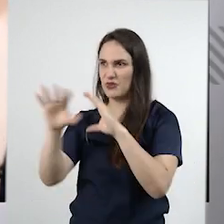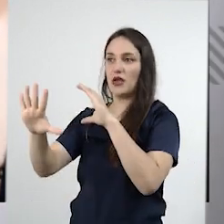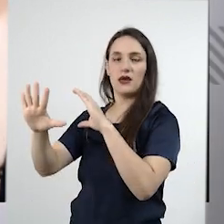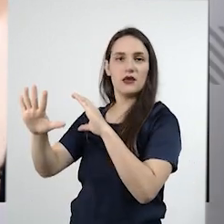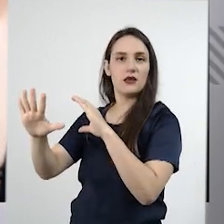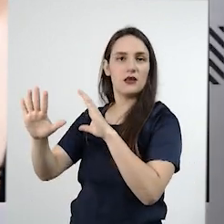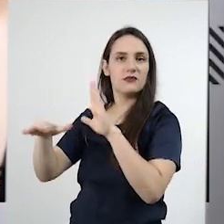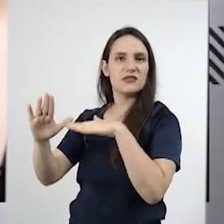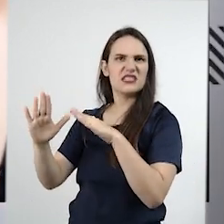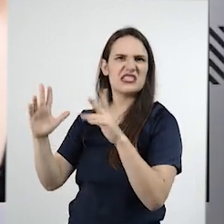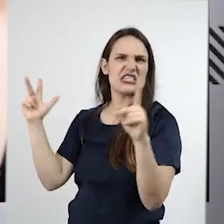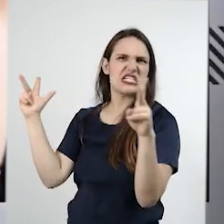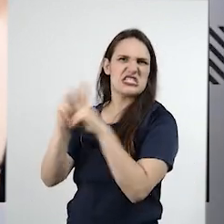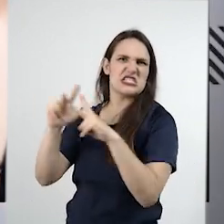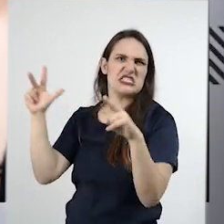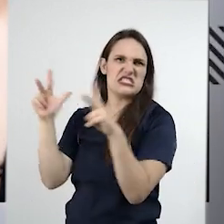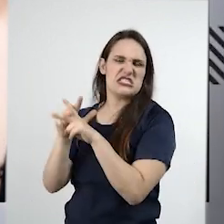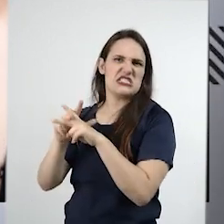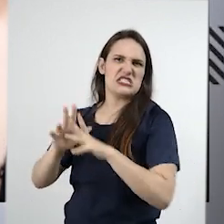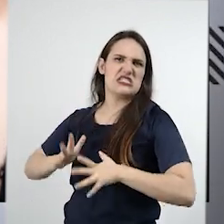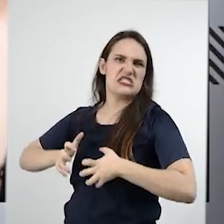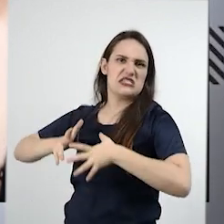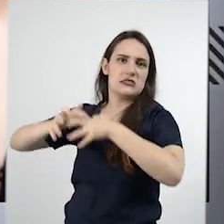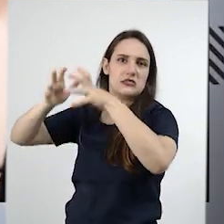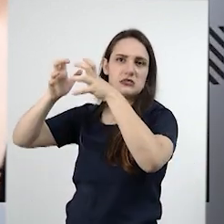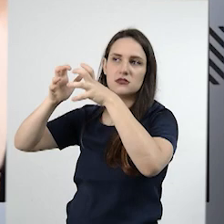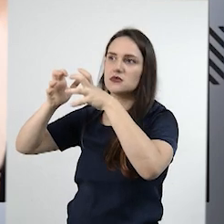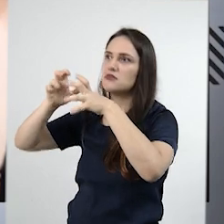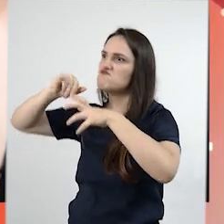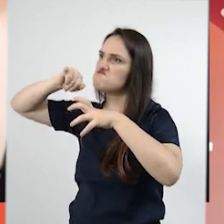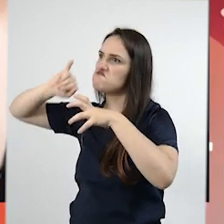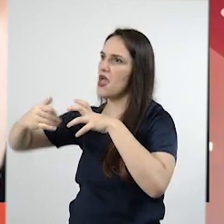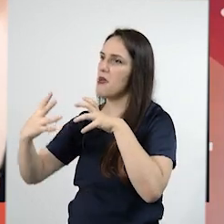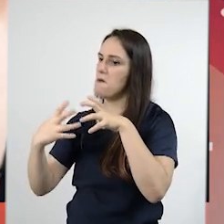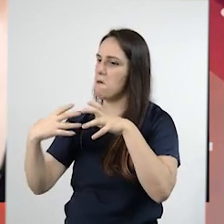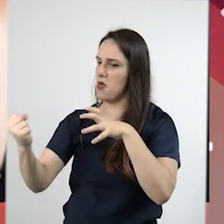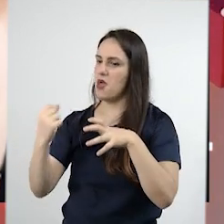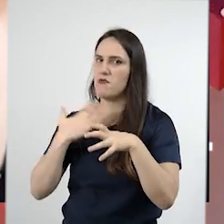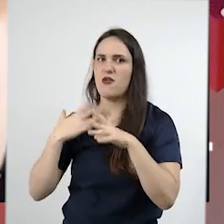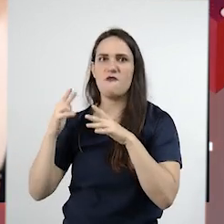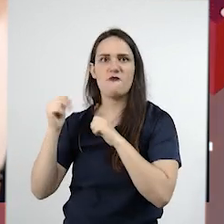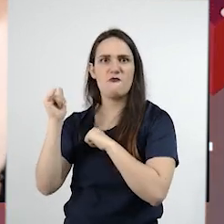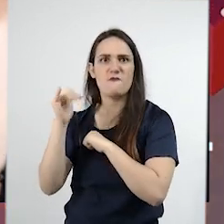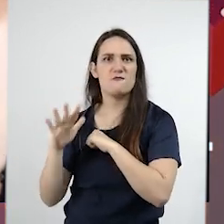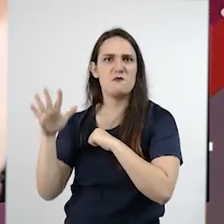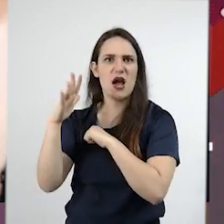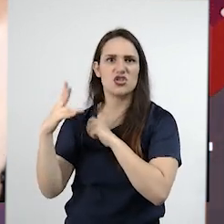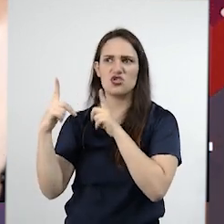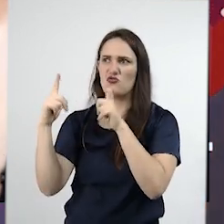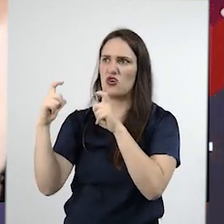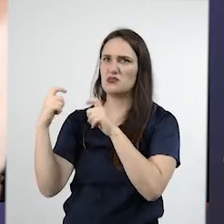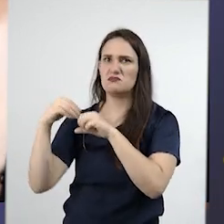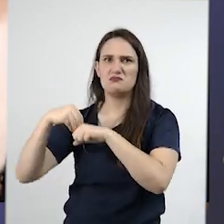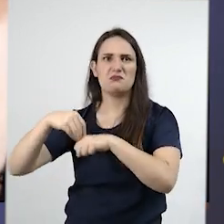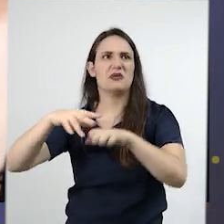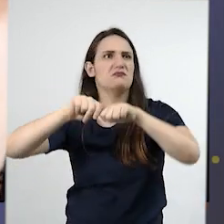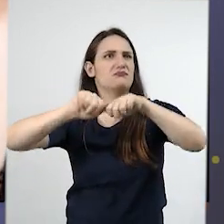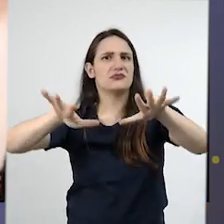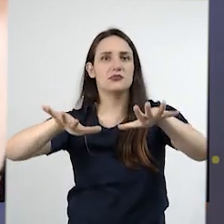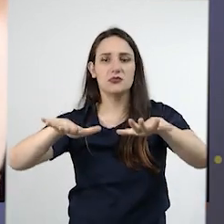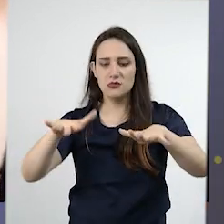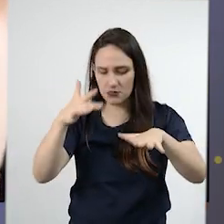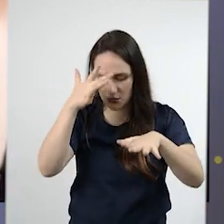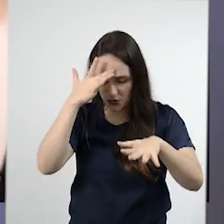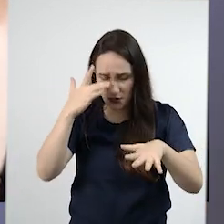casal, esse material pode ser usado contra a pessoa, e isso também pode gerar um problema psicológico grave